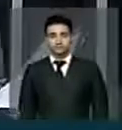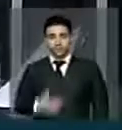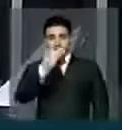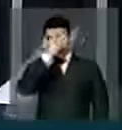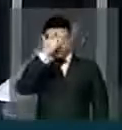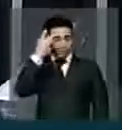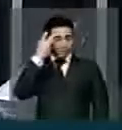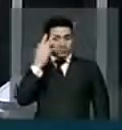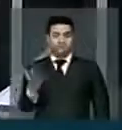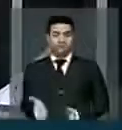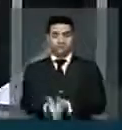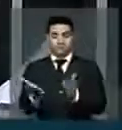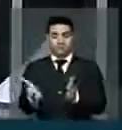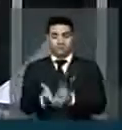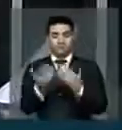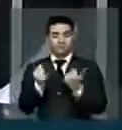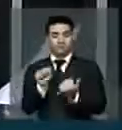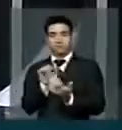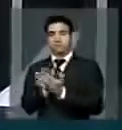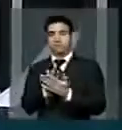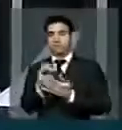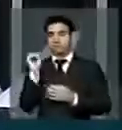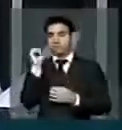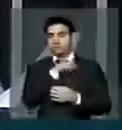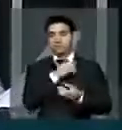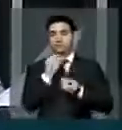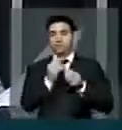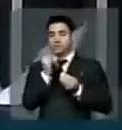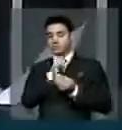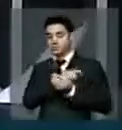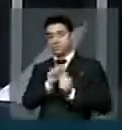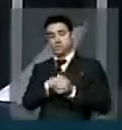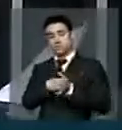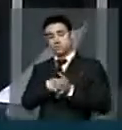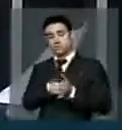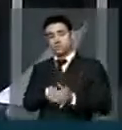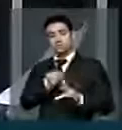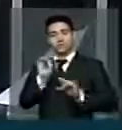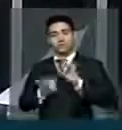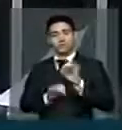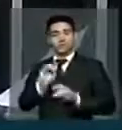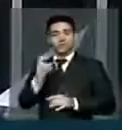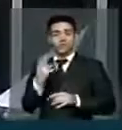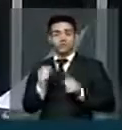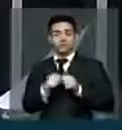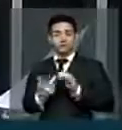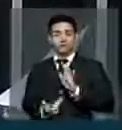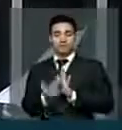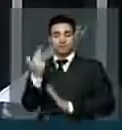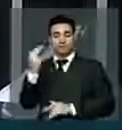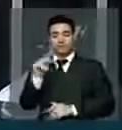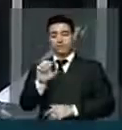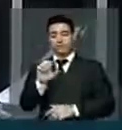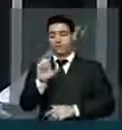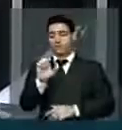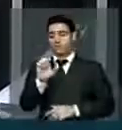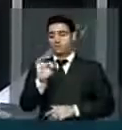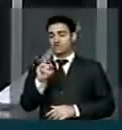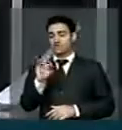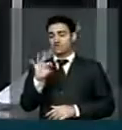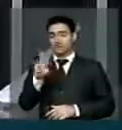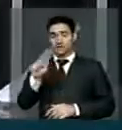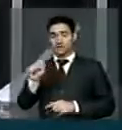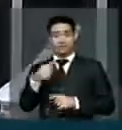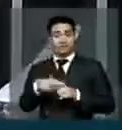pobre enfrenta extrema dificuldade para conseguir uma consulta especializada ou realizar uma cirurgia eletiva, porque o governo